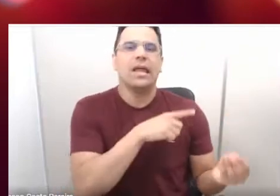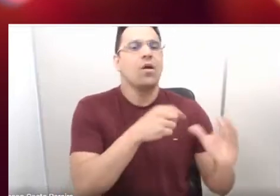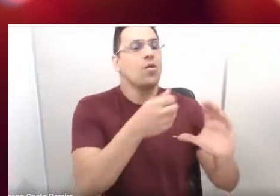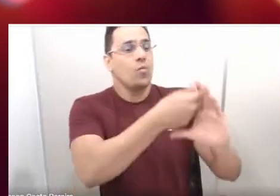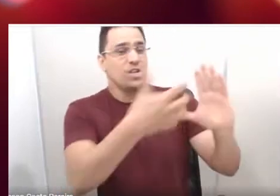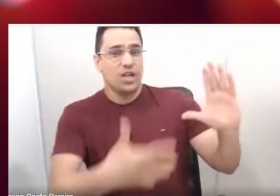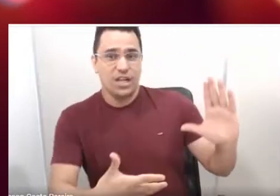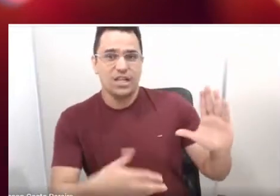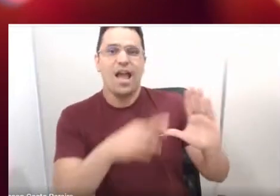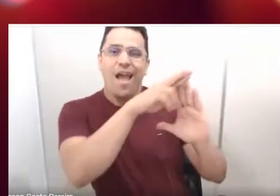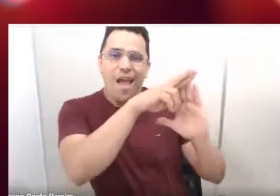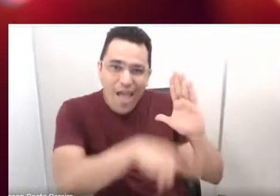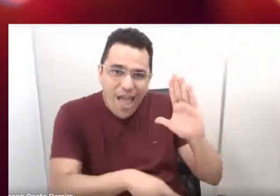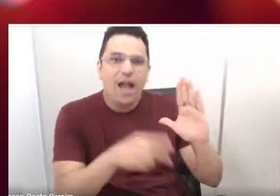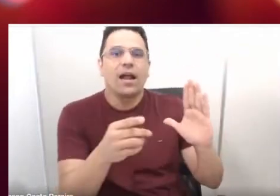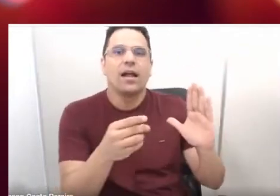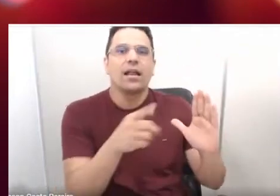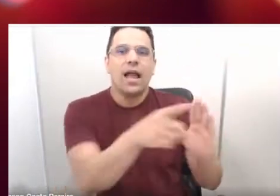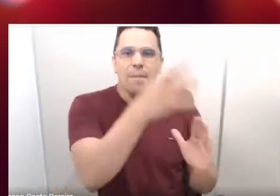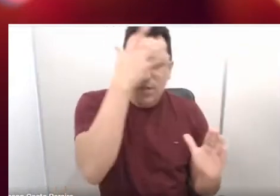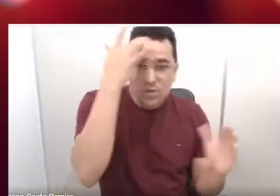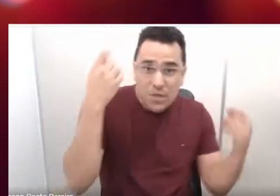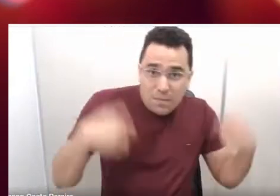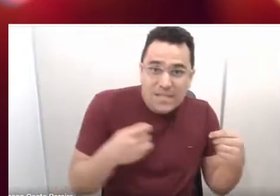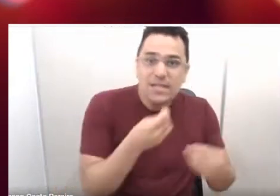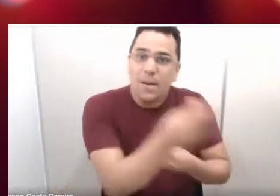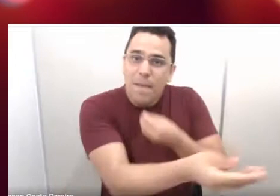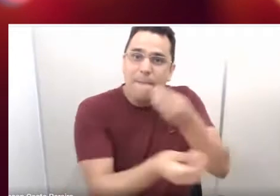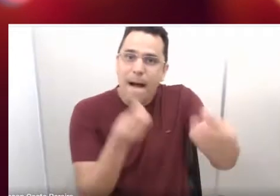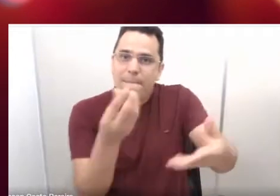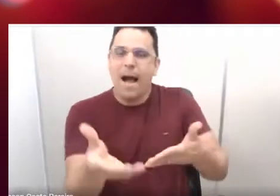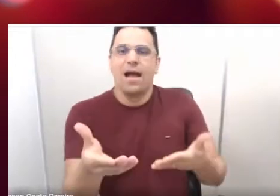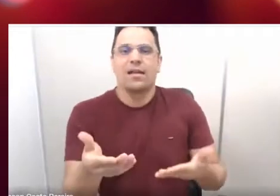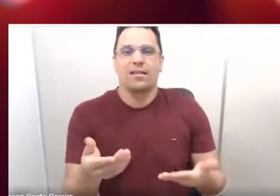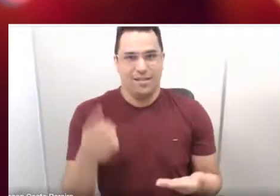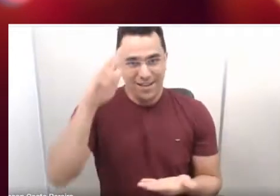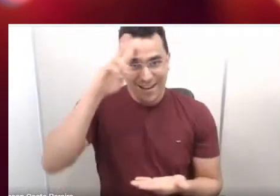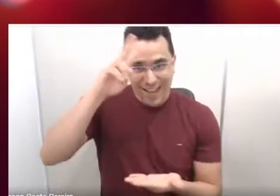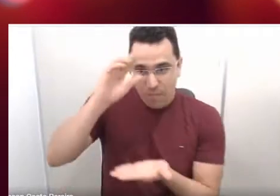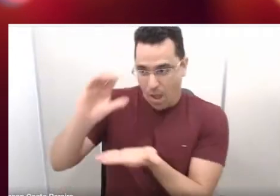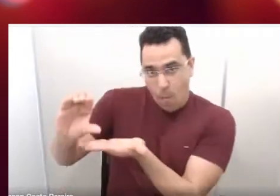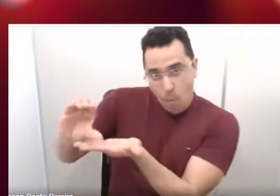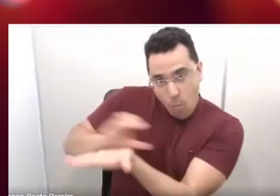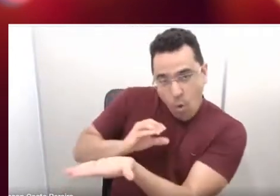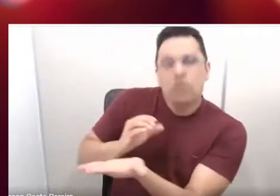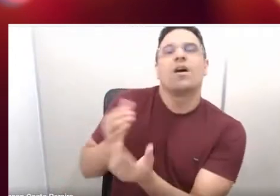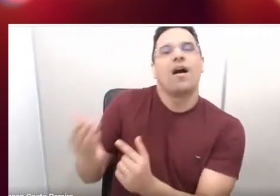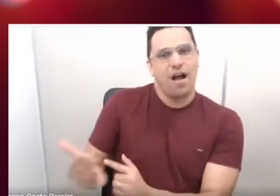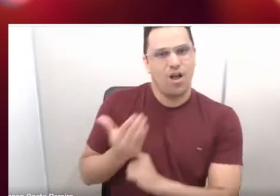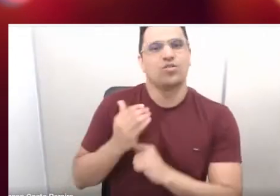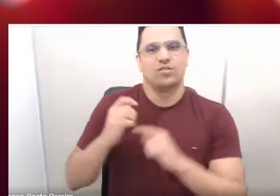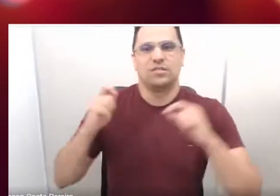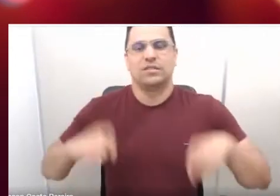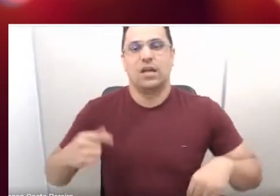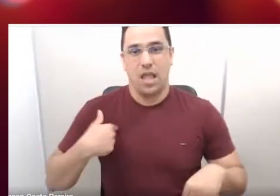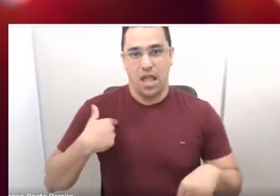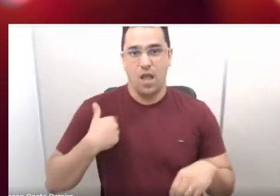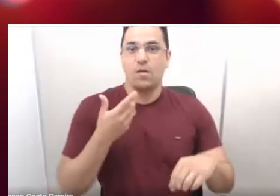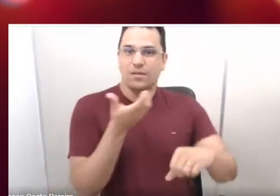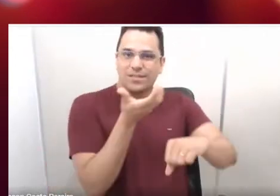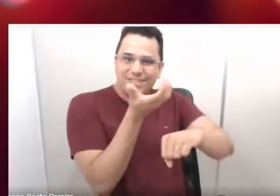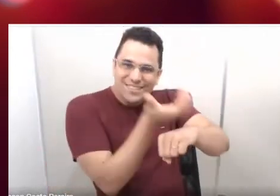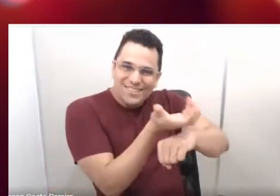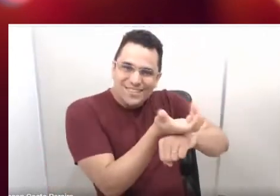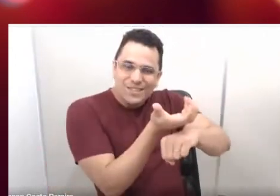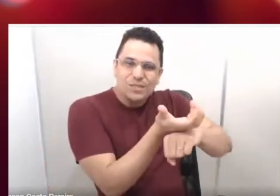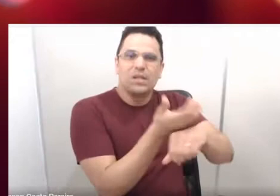nesse debate. Em compensação, a gente teve essa bolsa e conseguiu contemplar. Eu fiz uma disciplina em ensino remoto, né,